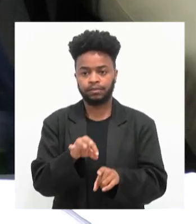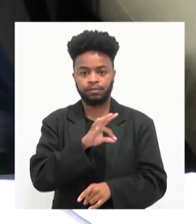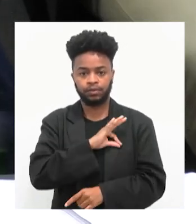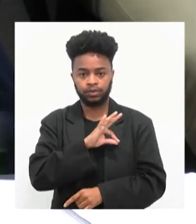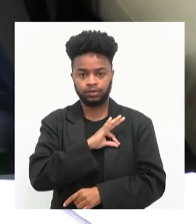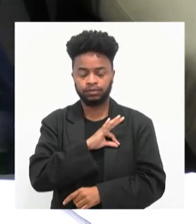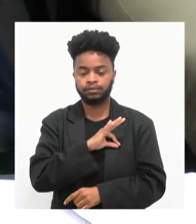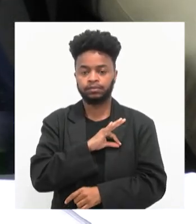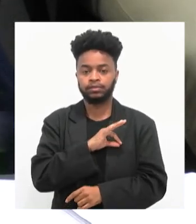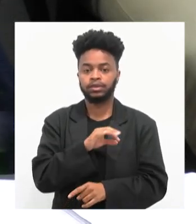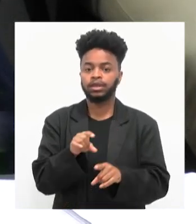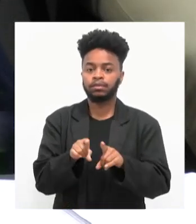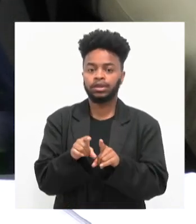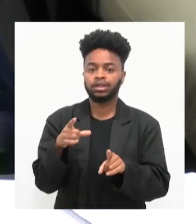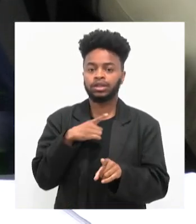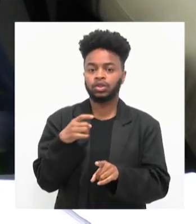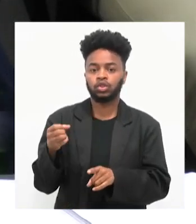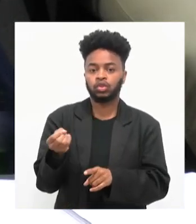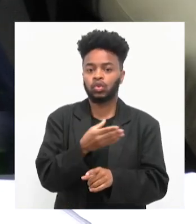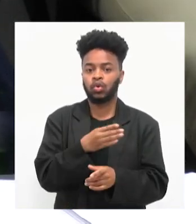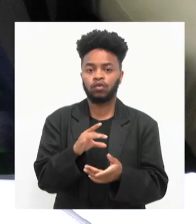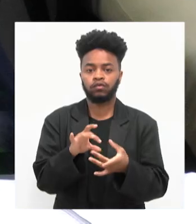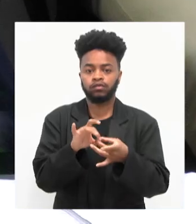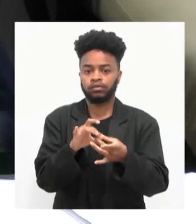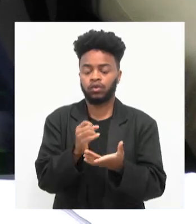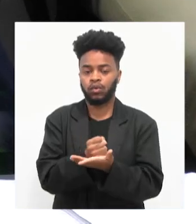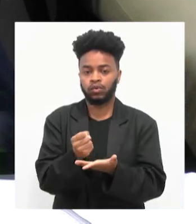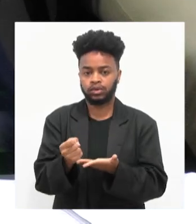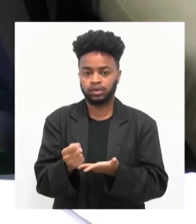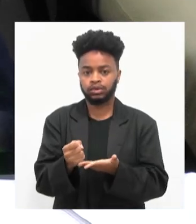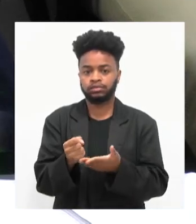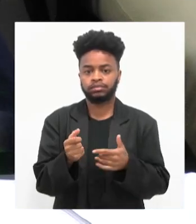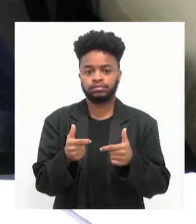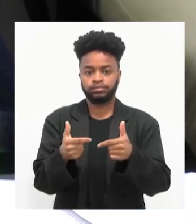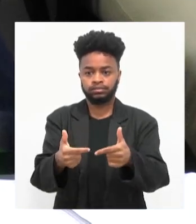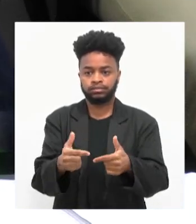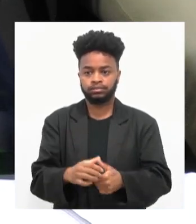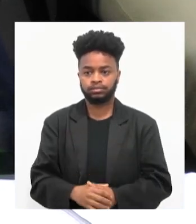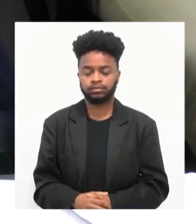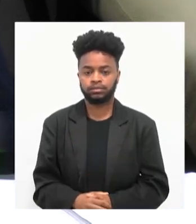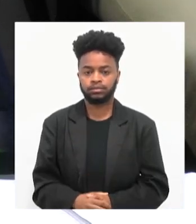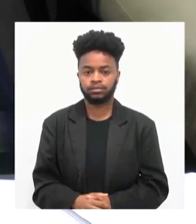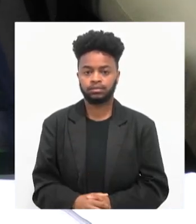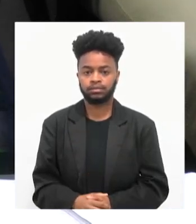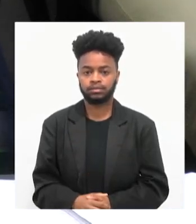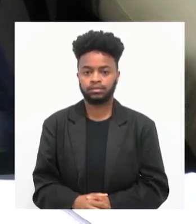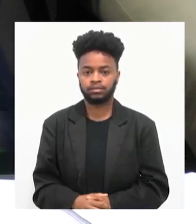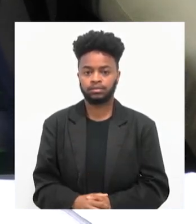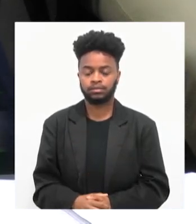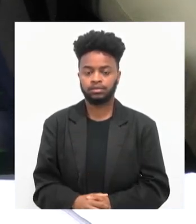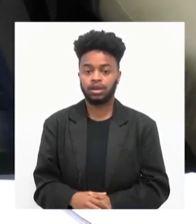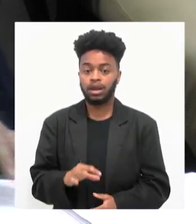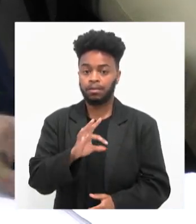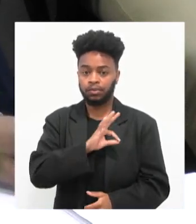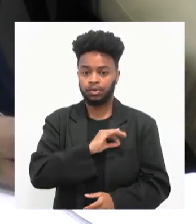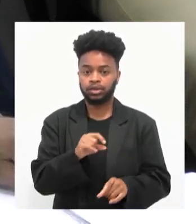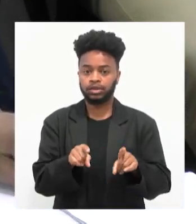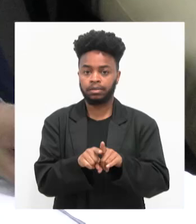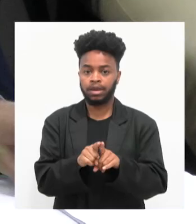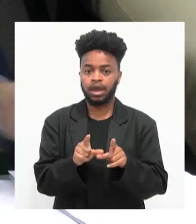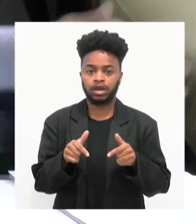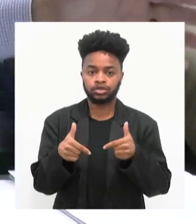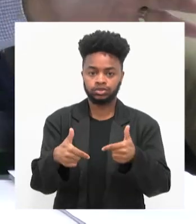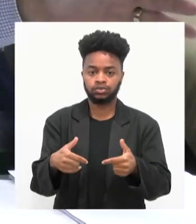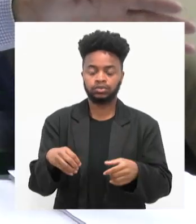DETRO com um novo convênio para essas operações. A Polícia Militar fez também vistoria nos pátios,